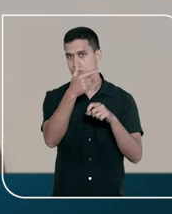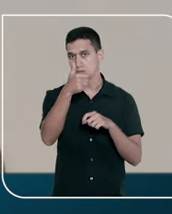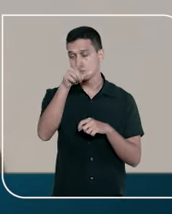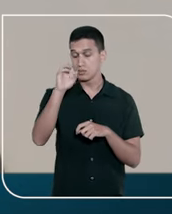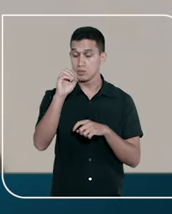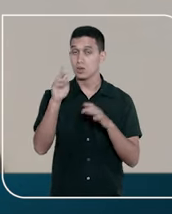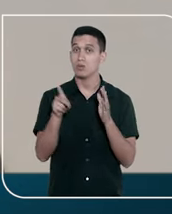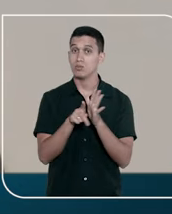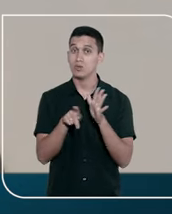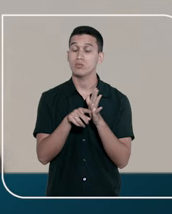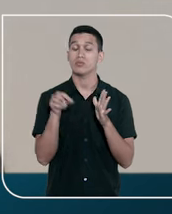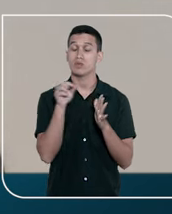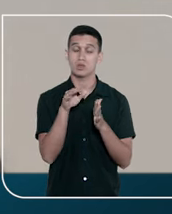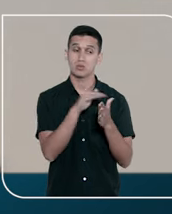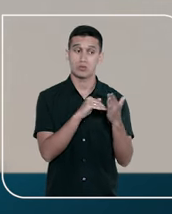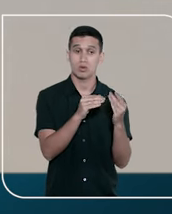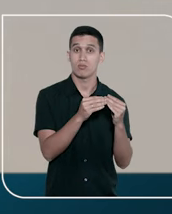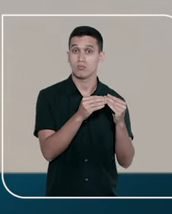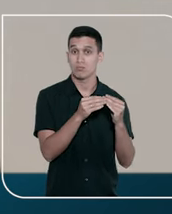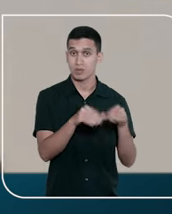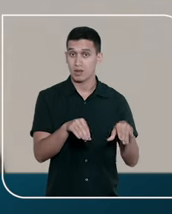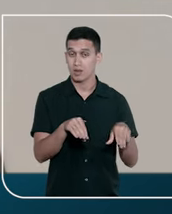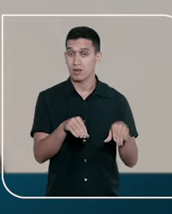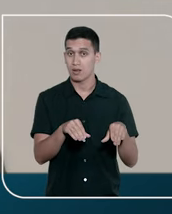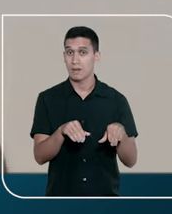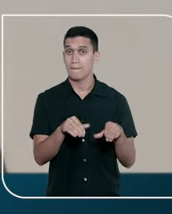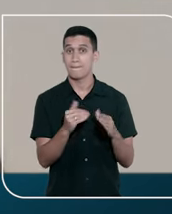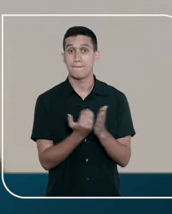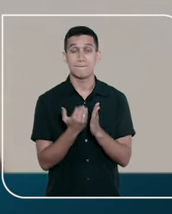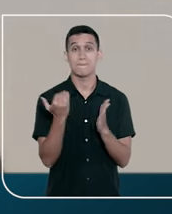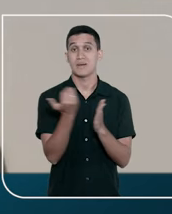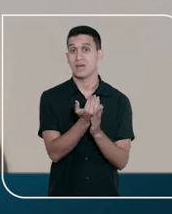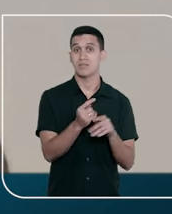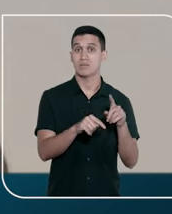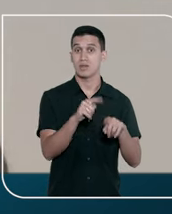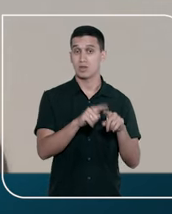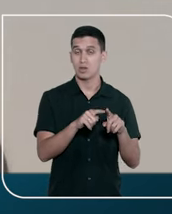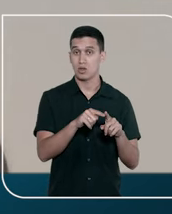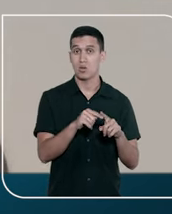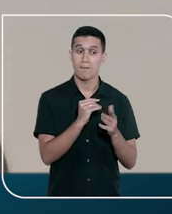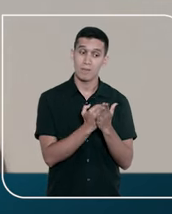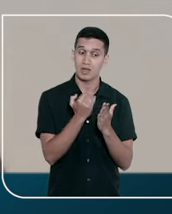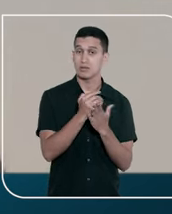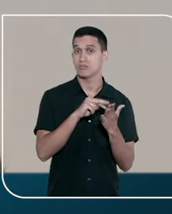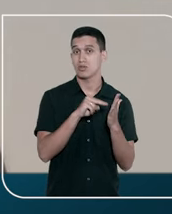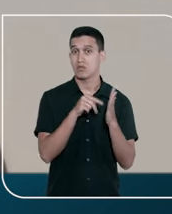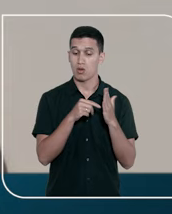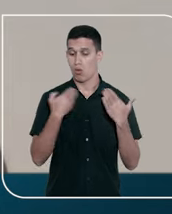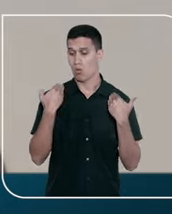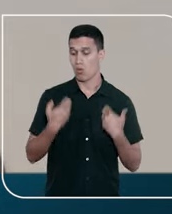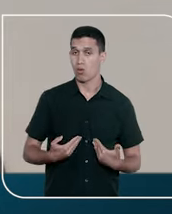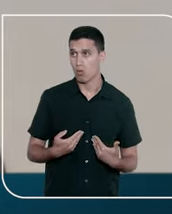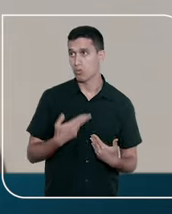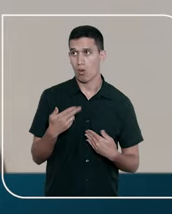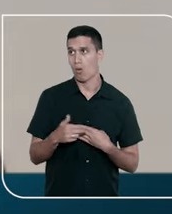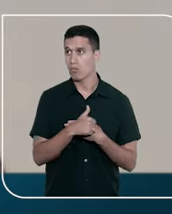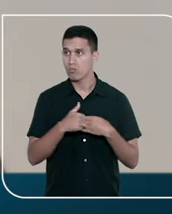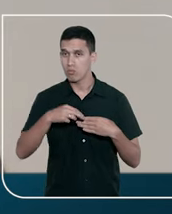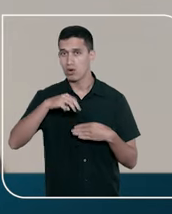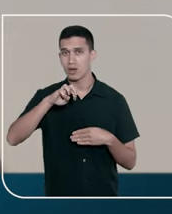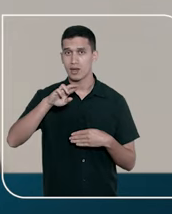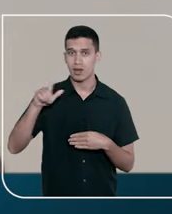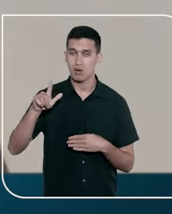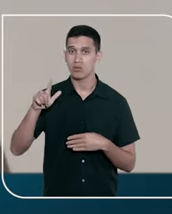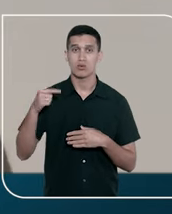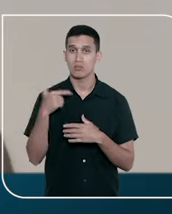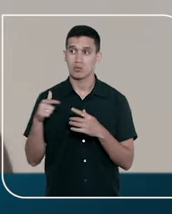no sentido que os danos extrapatrimoniais, ou seja, morais, não estariam, não se aplicariam à Convenção de Montreal de